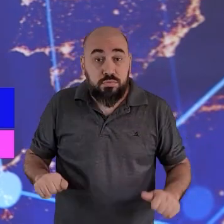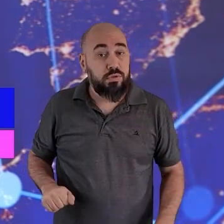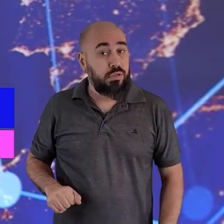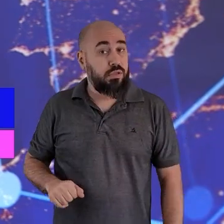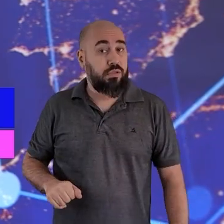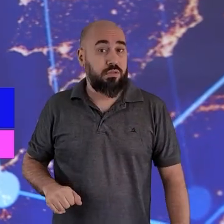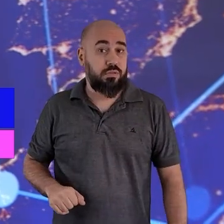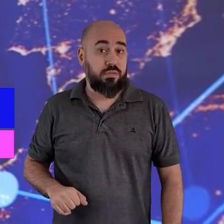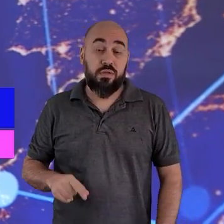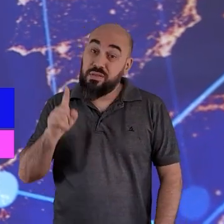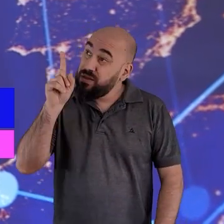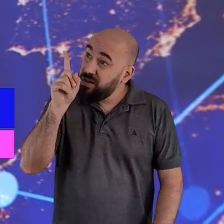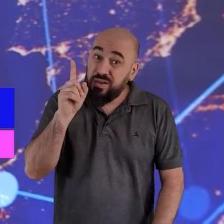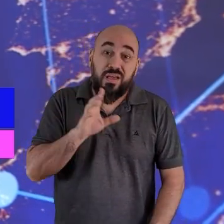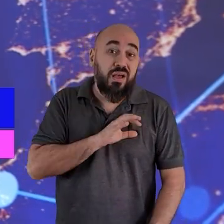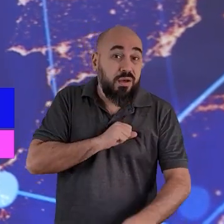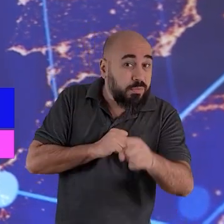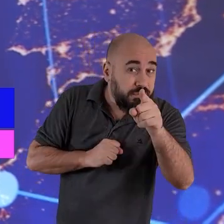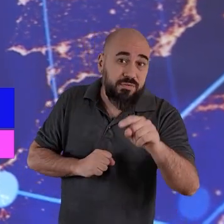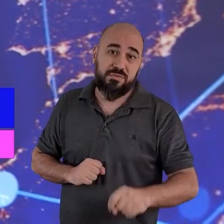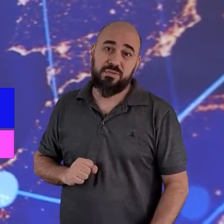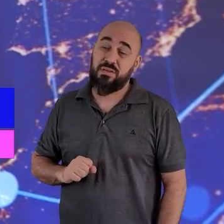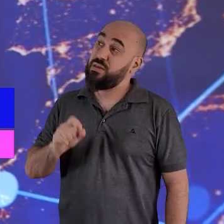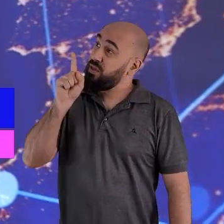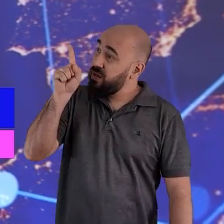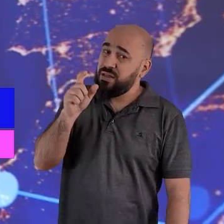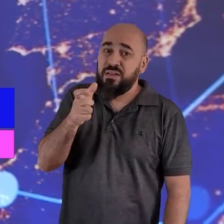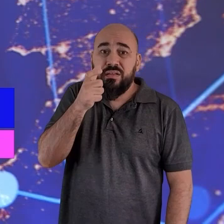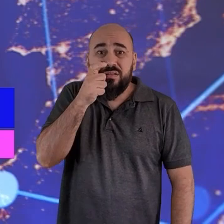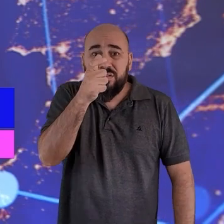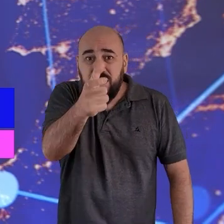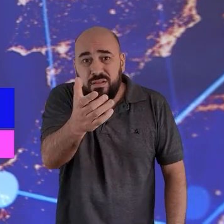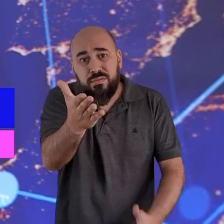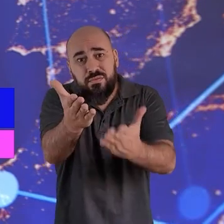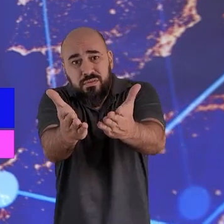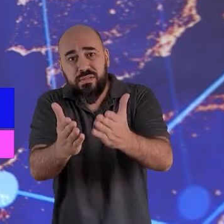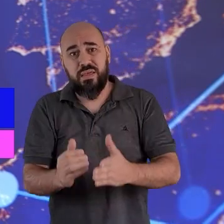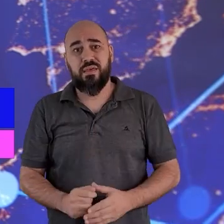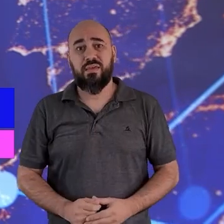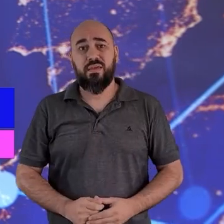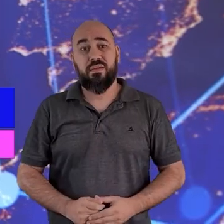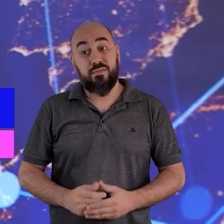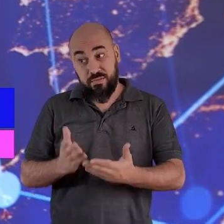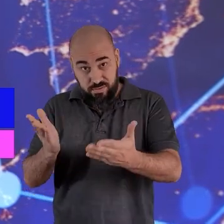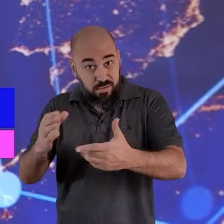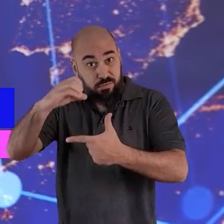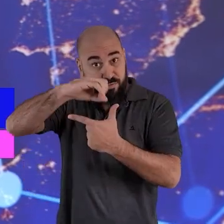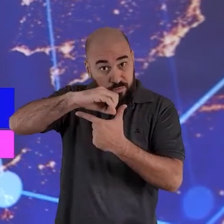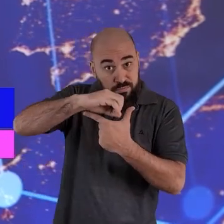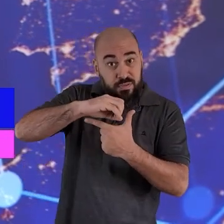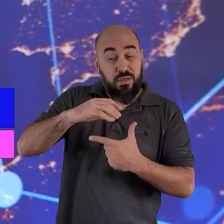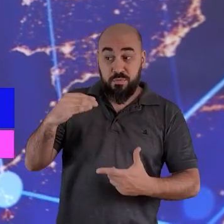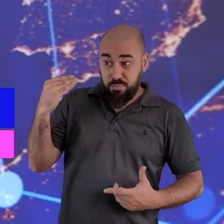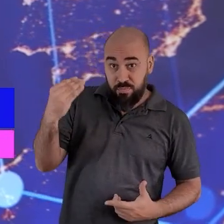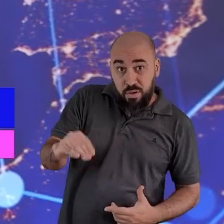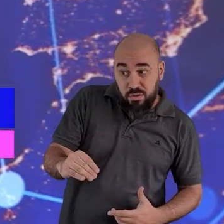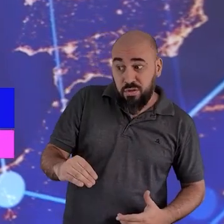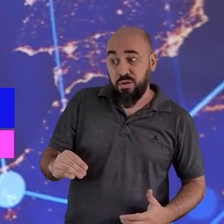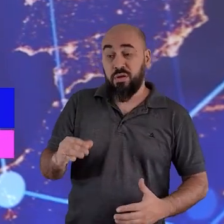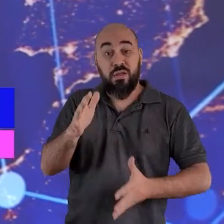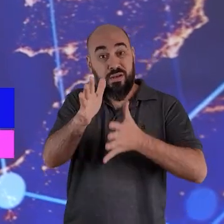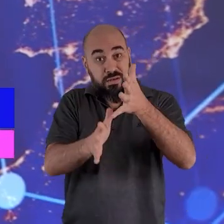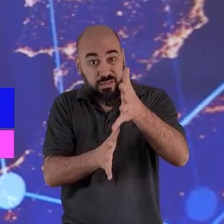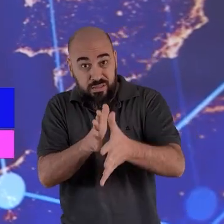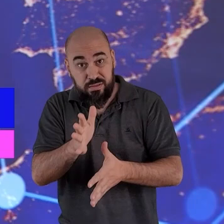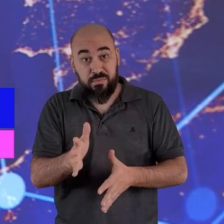te abandonar, porque Ele te ama, Ele se importa com você. E ter colocado a TV Novo Tempo na sua vida, ter